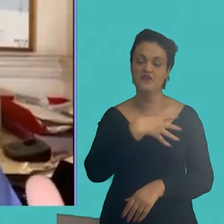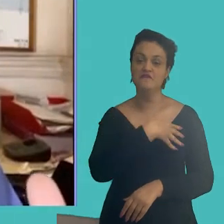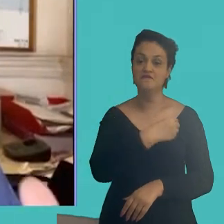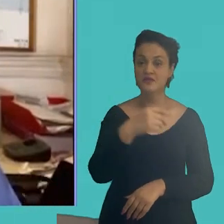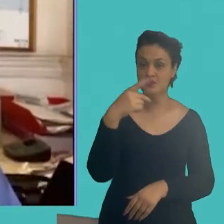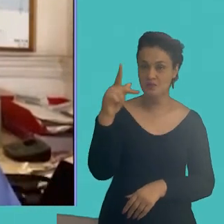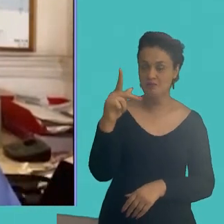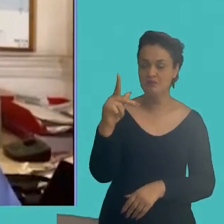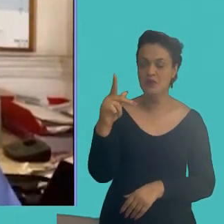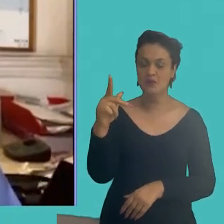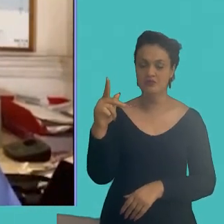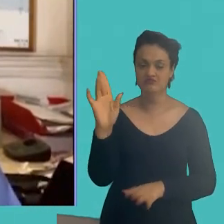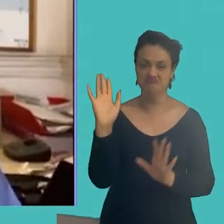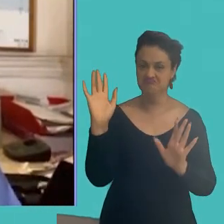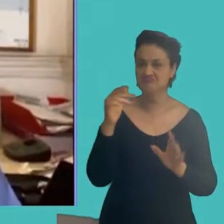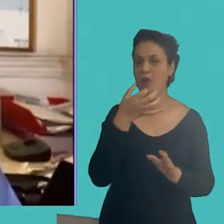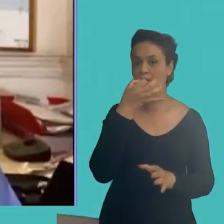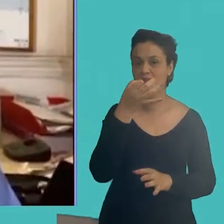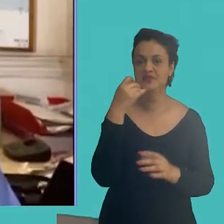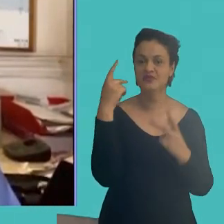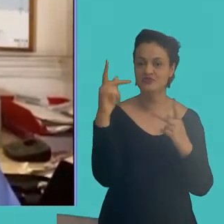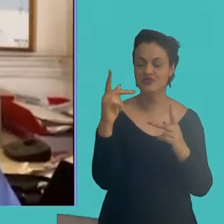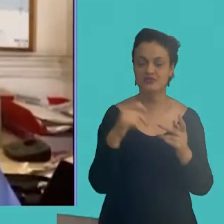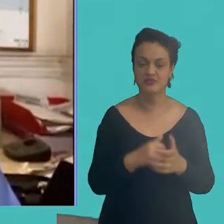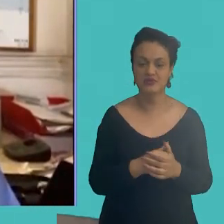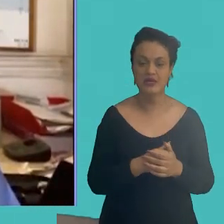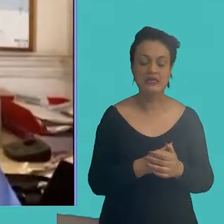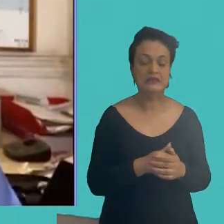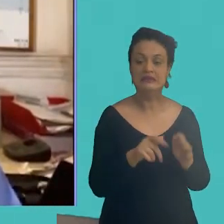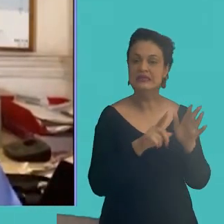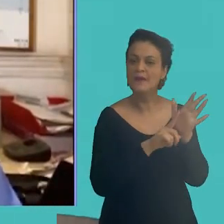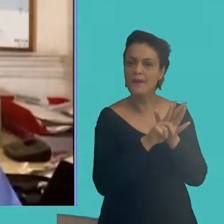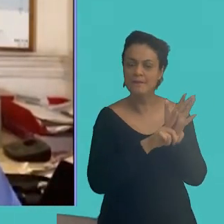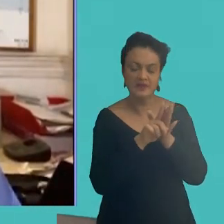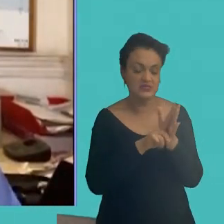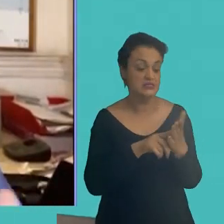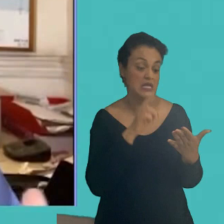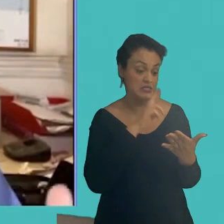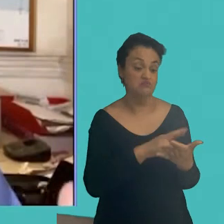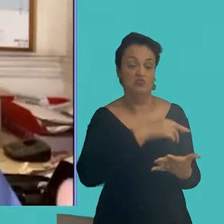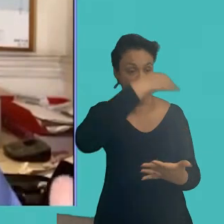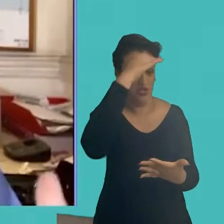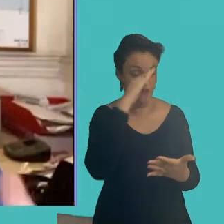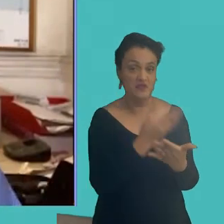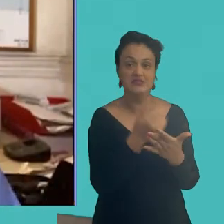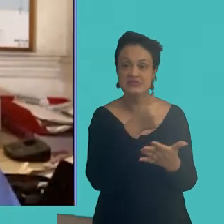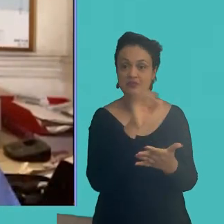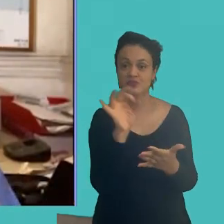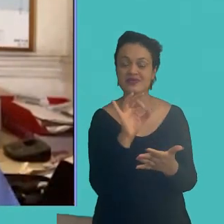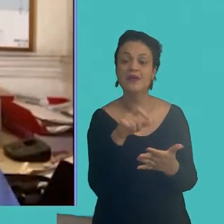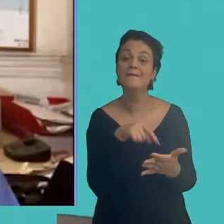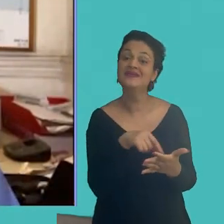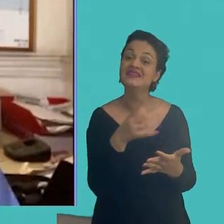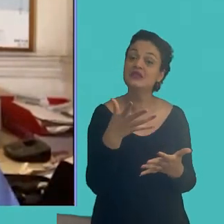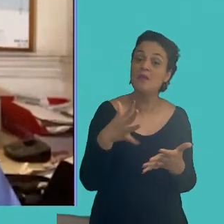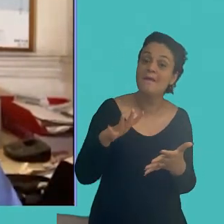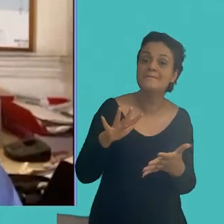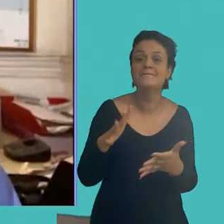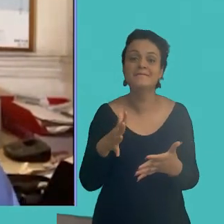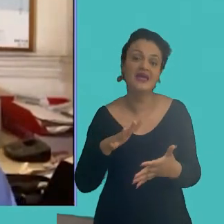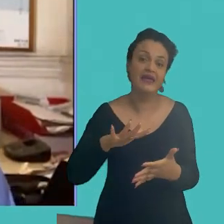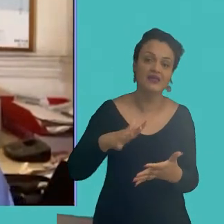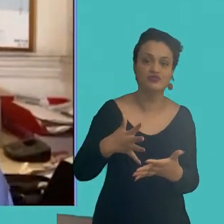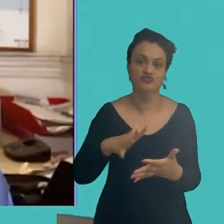termômetro exato, preciso, um cronômetro do que está acontecendo, mas elas oferecem para a gente janelas que